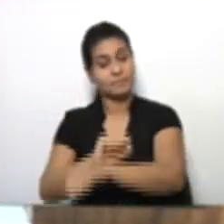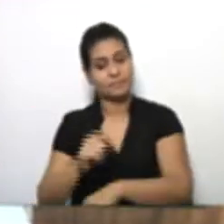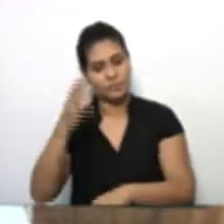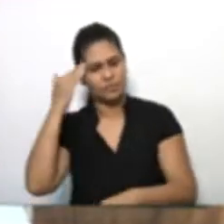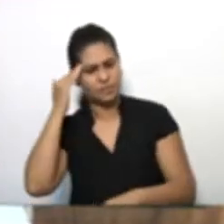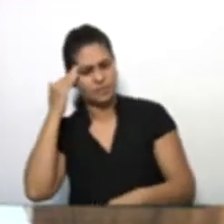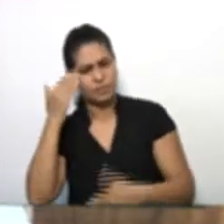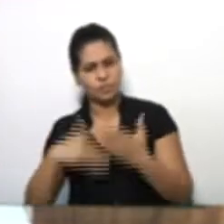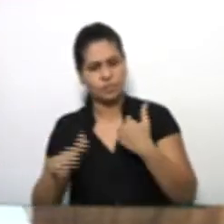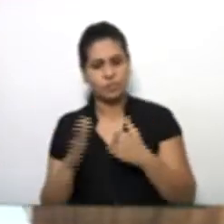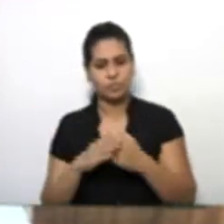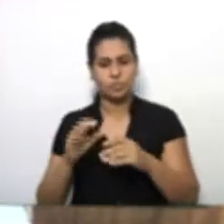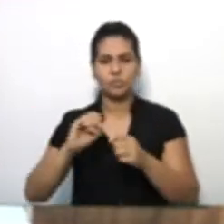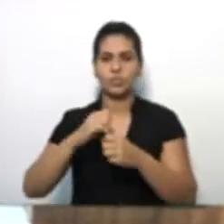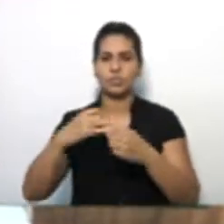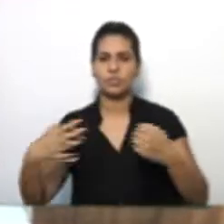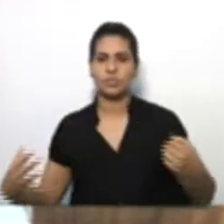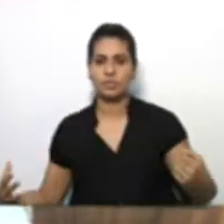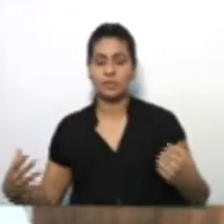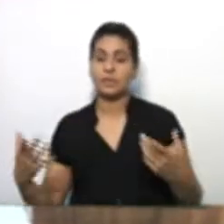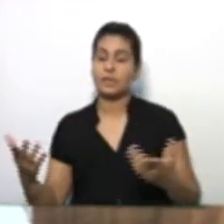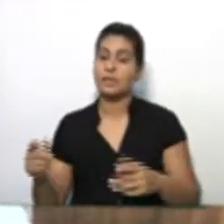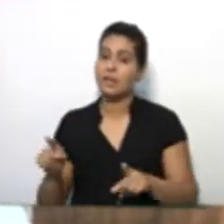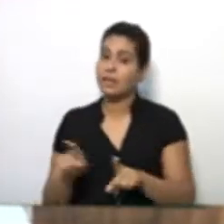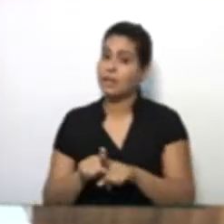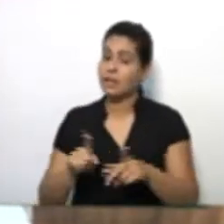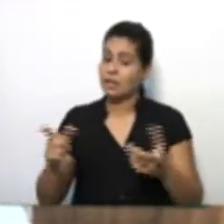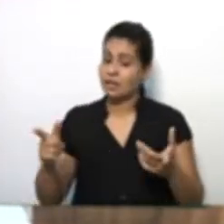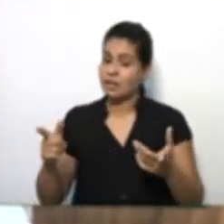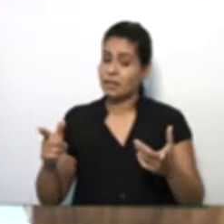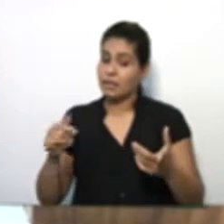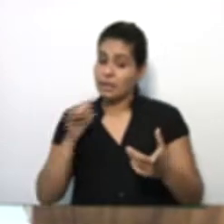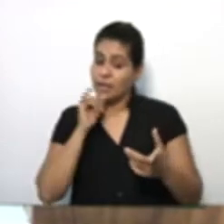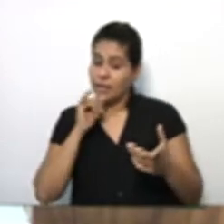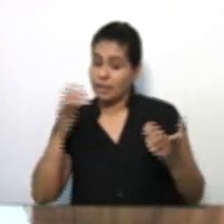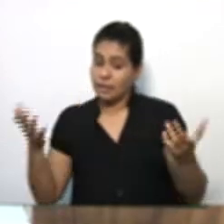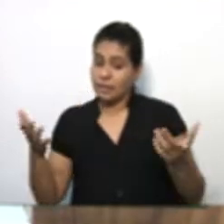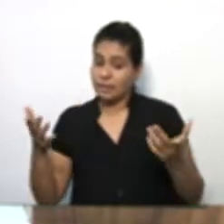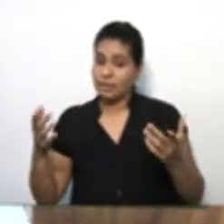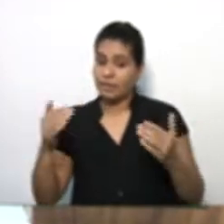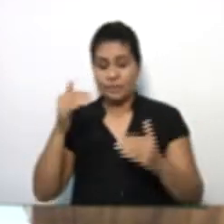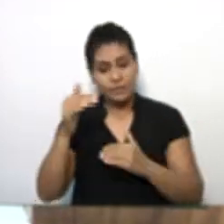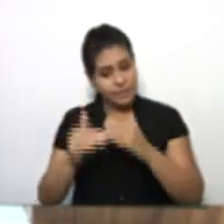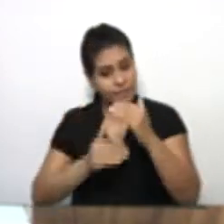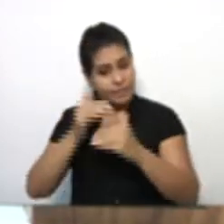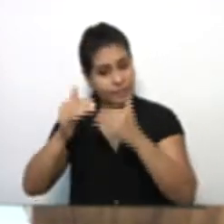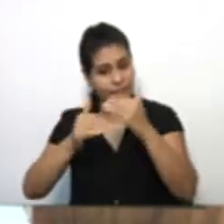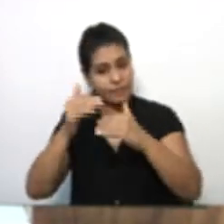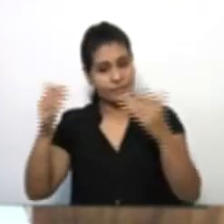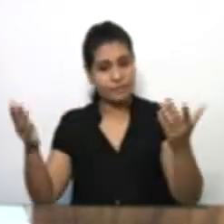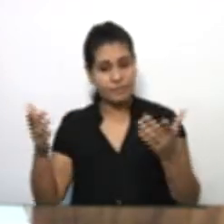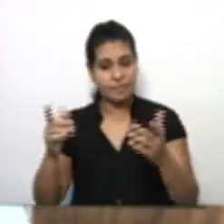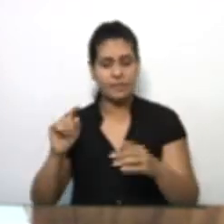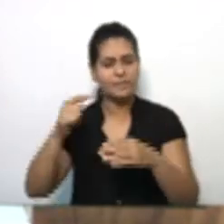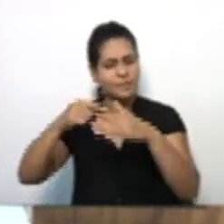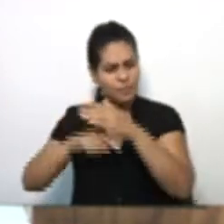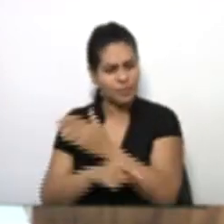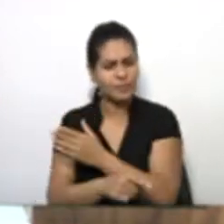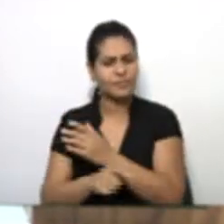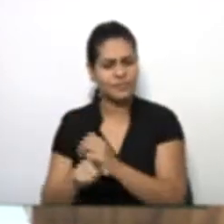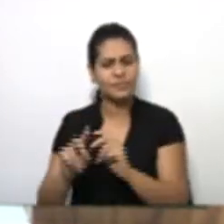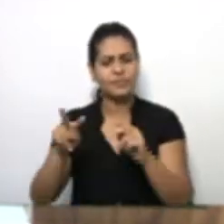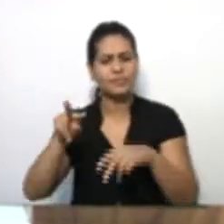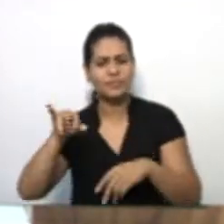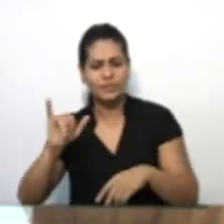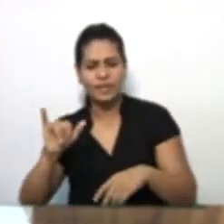tenham compreendido até aqui, né? E, não se, e a coisa vai se aperfeiçoar muito mais.